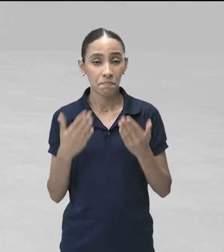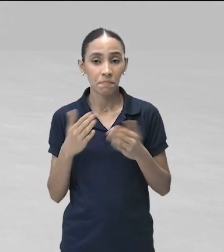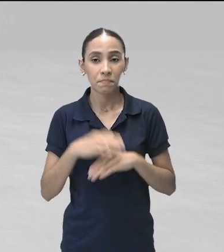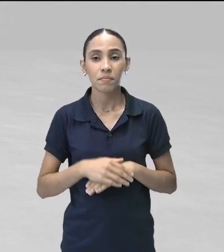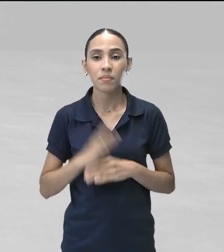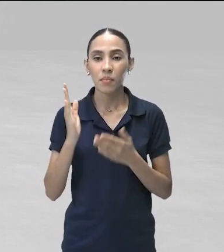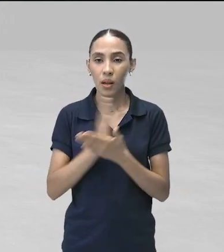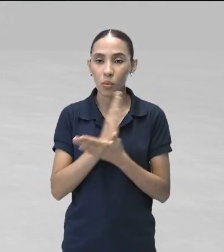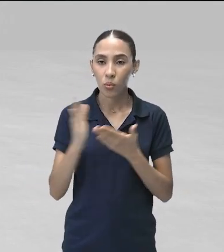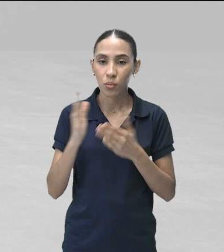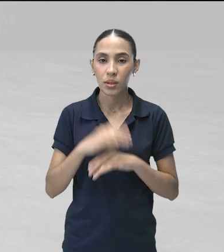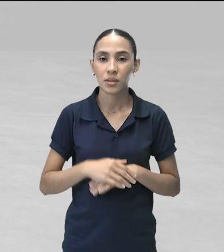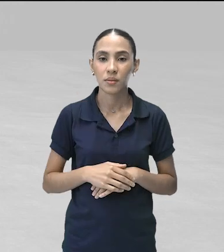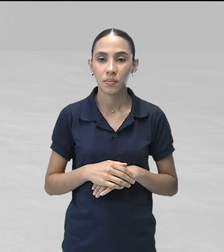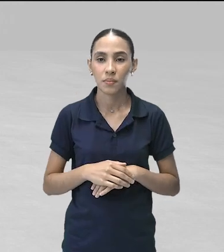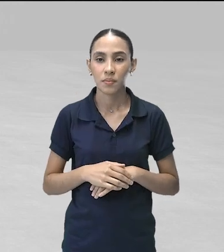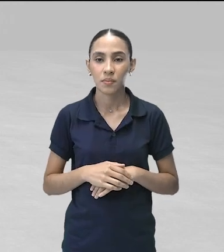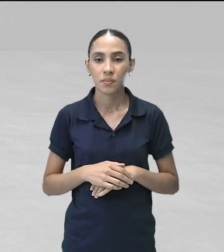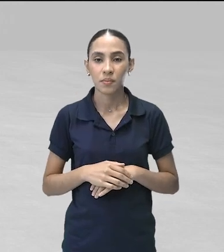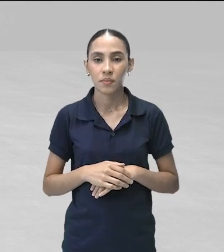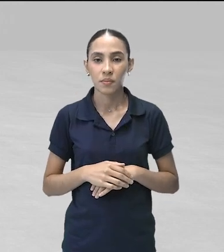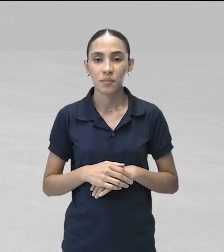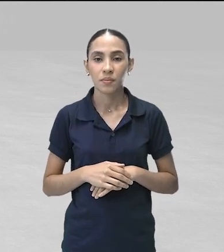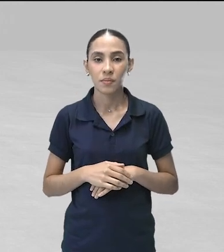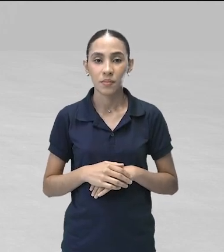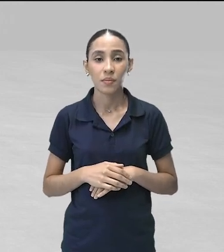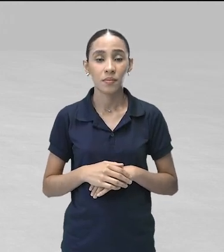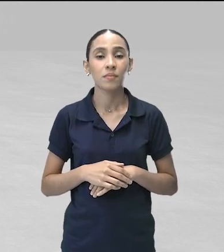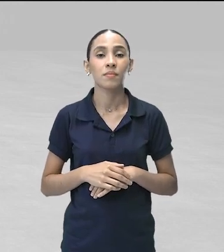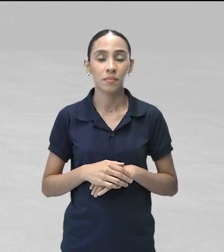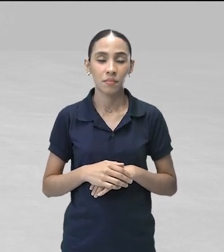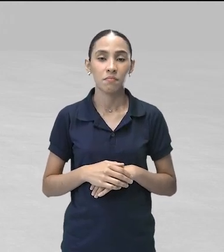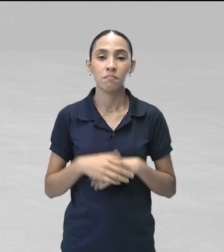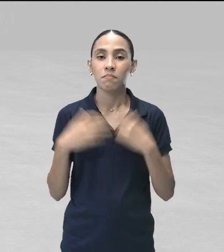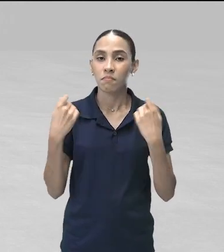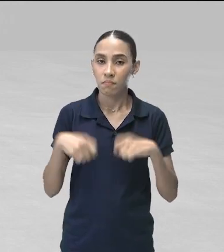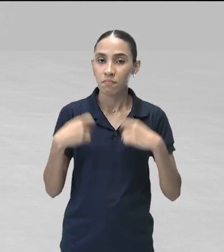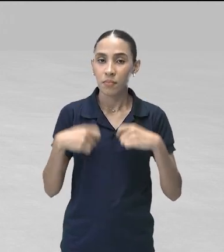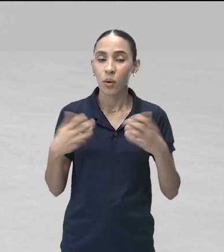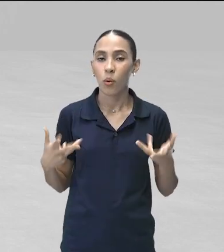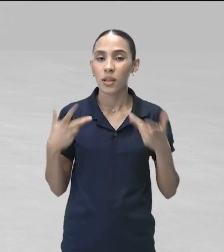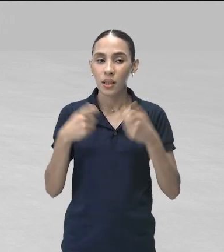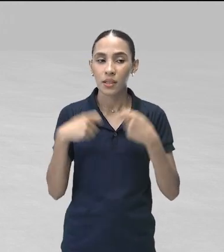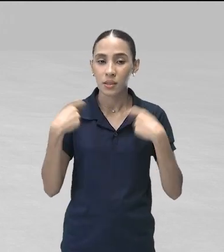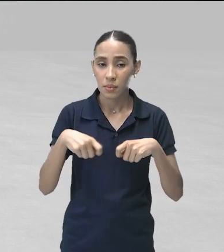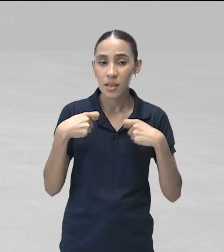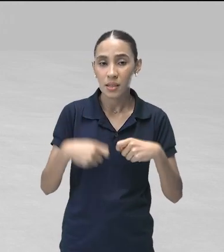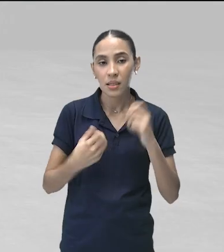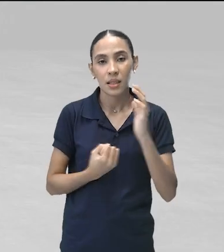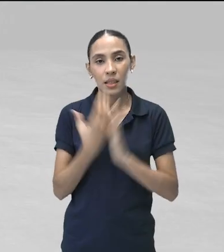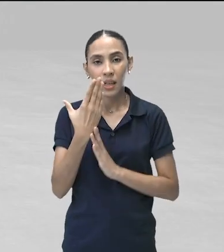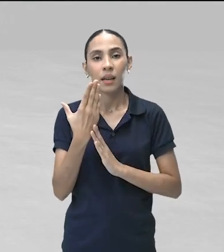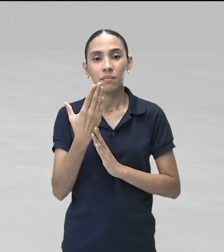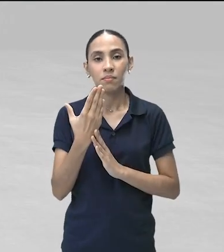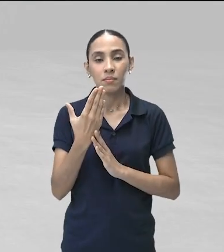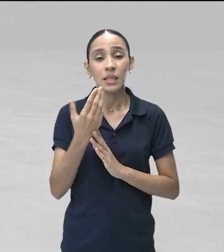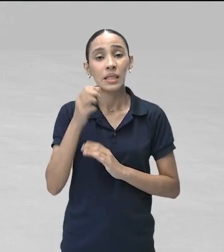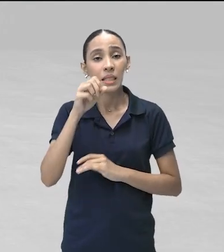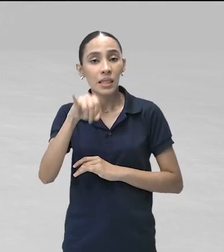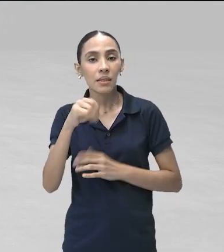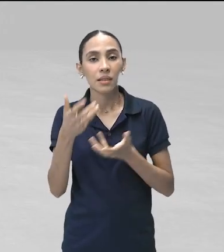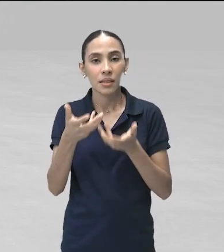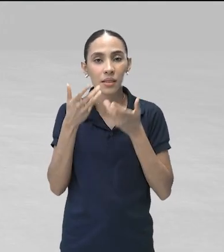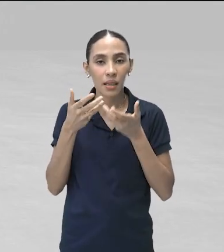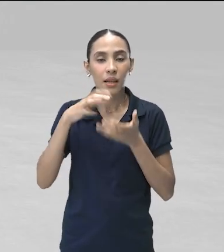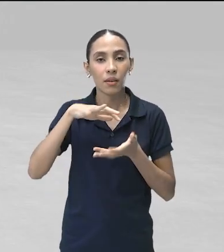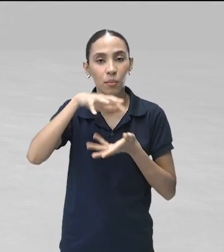essas são algumas das condições necessárias, né, para a gente manter a vida fora da Terra,